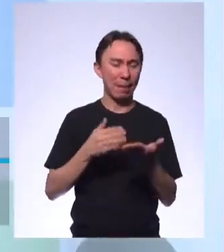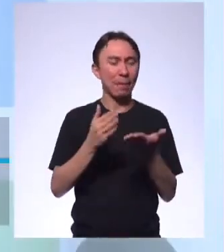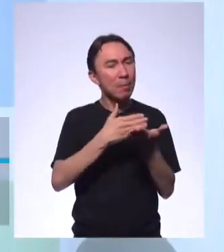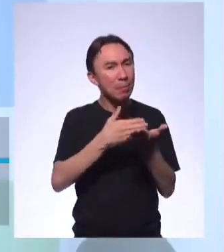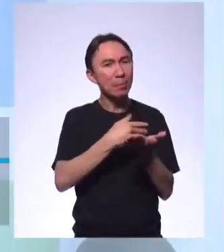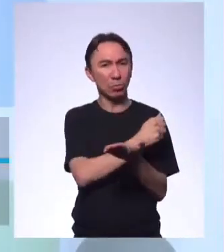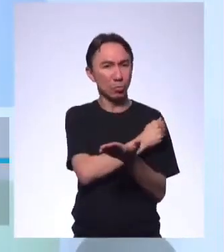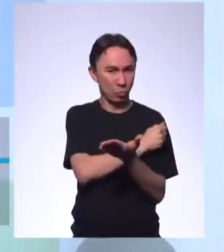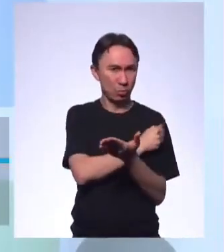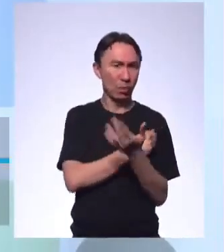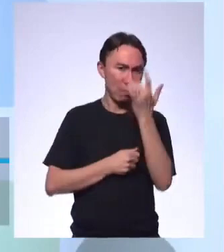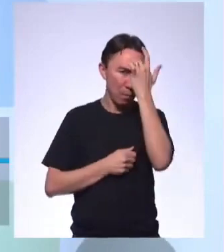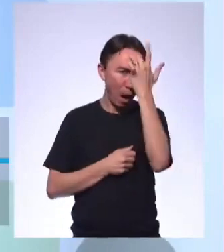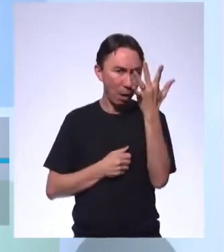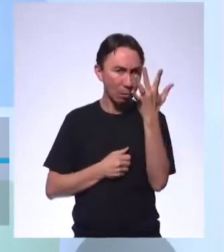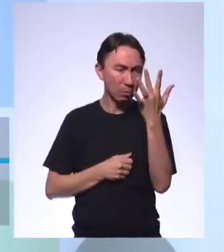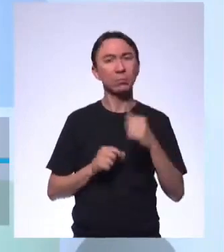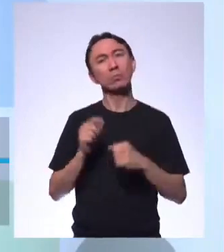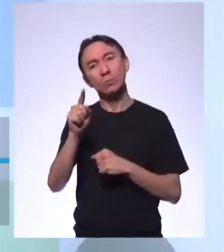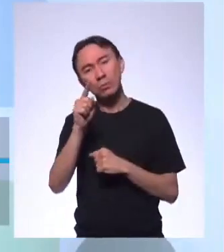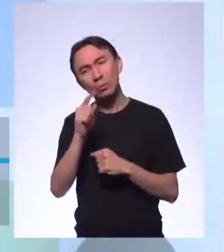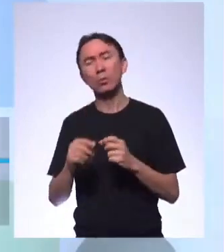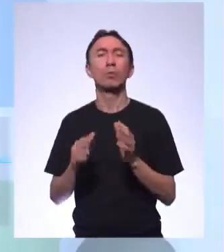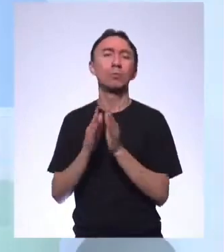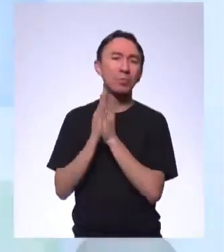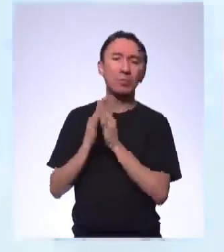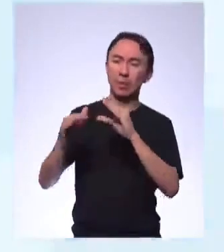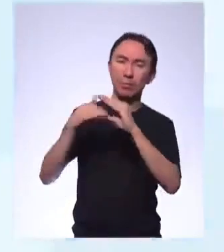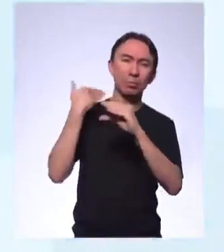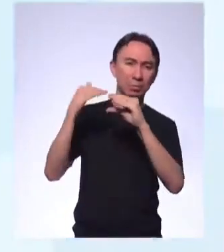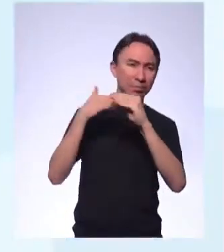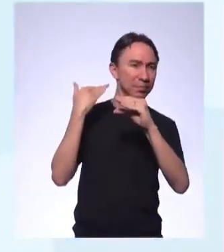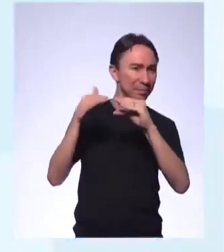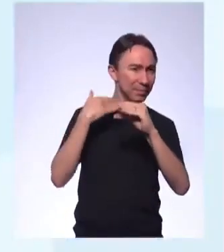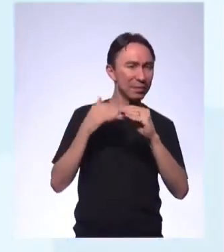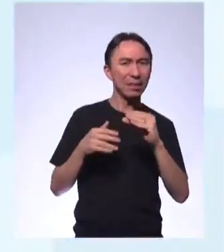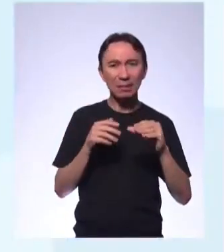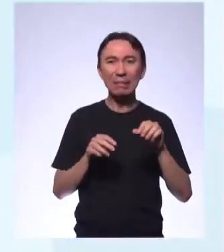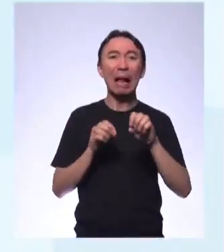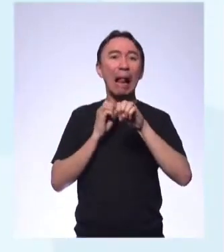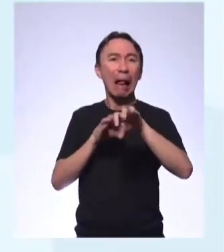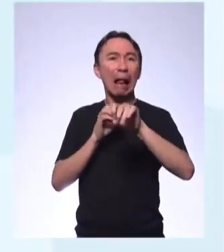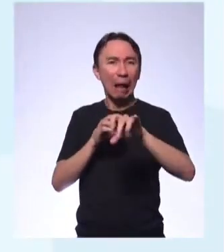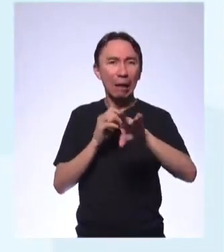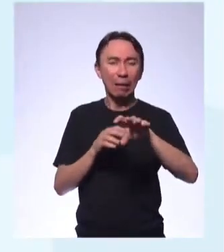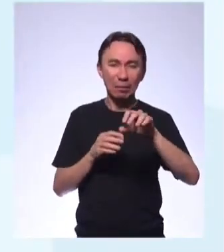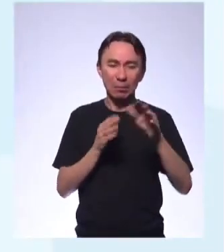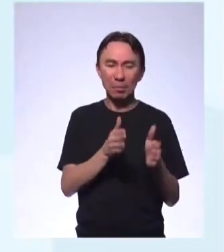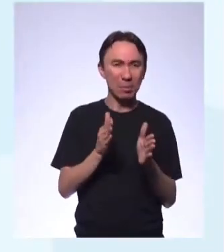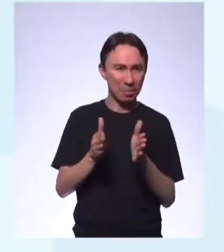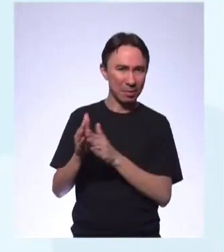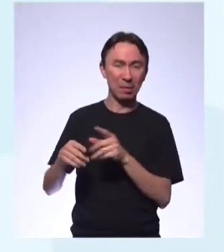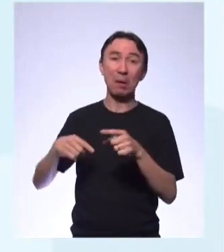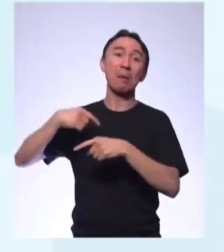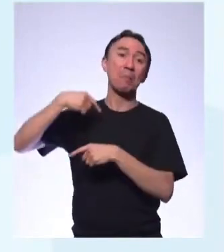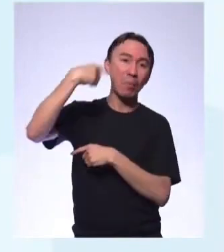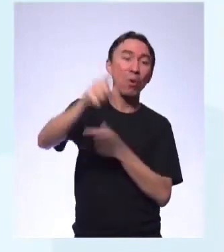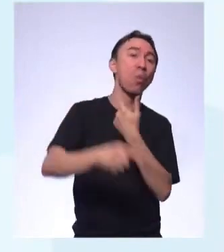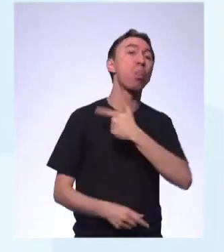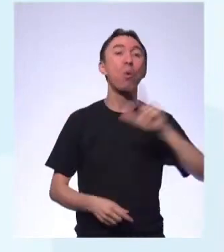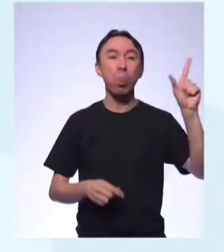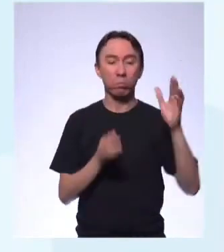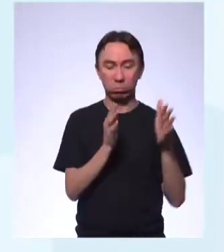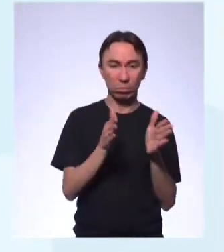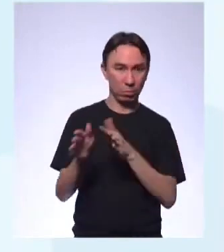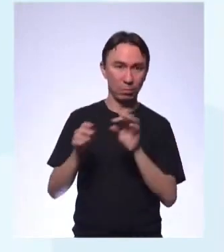fácil. Compartilha com a gente, eu espero que vocês tenham gostado dessa sequência de aulas. Na próxima a gente volta com outra sequência. Compartilha